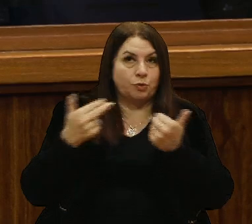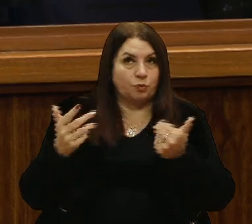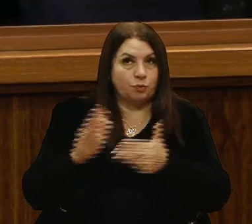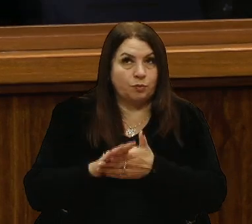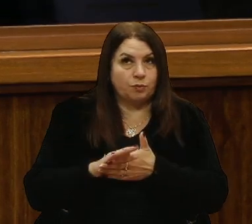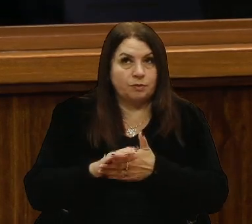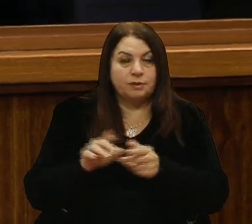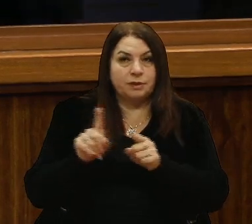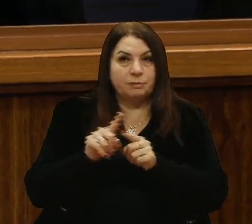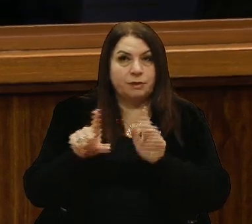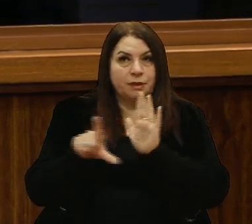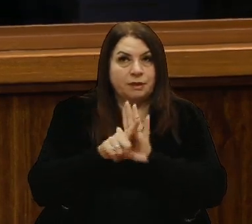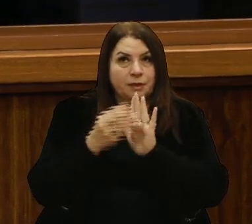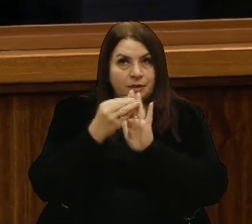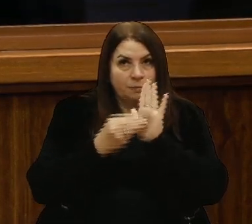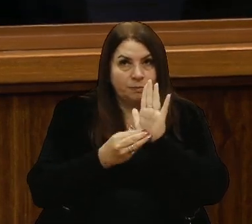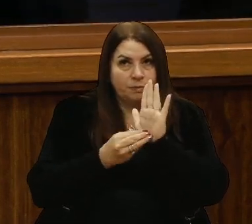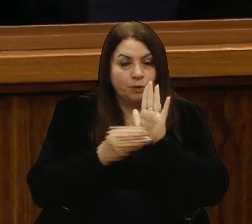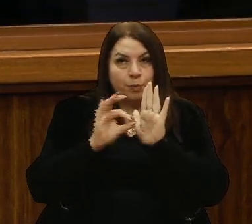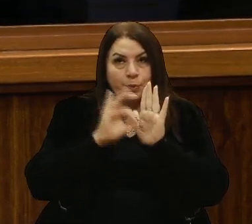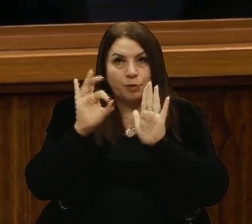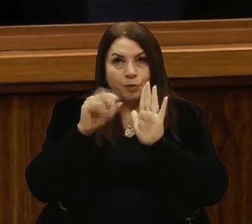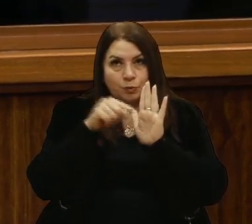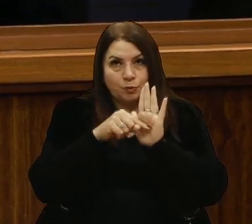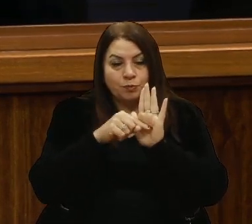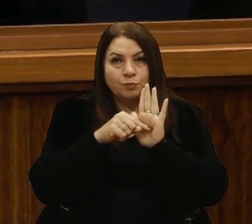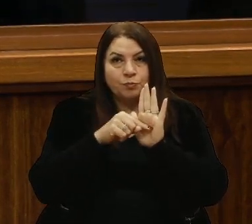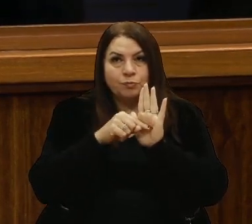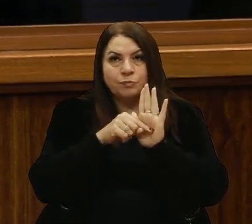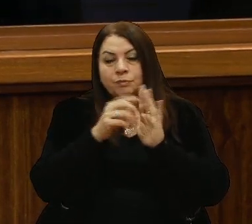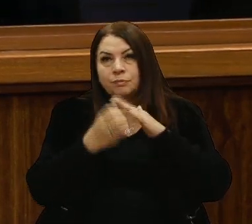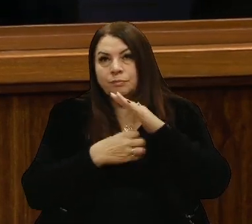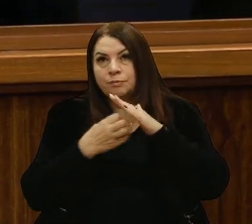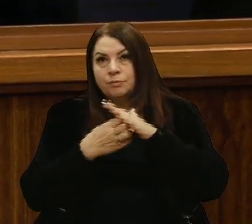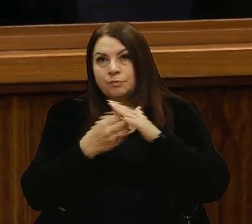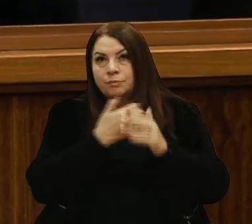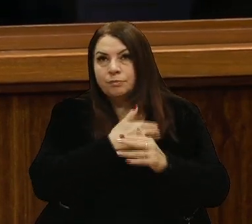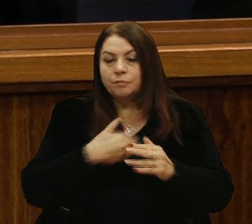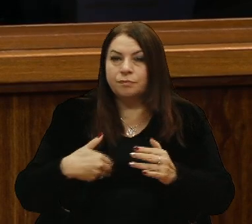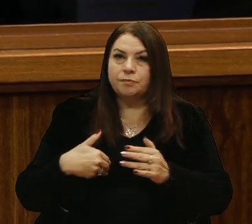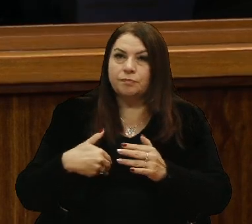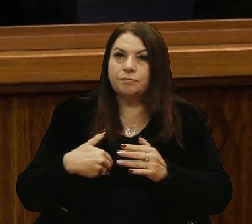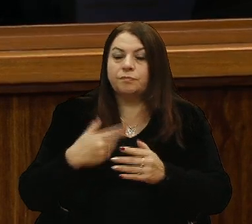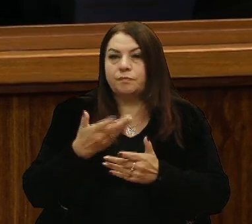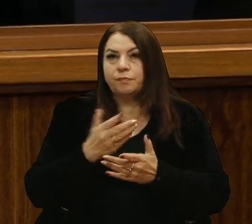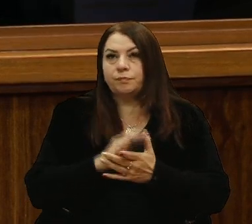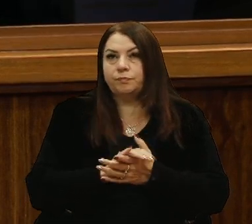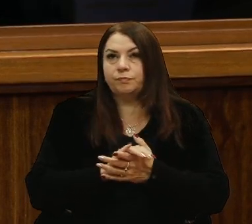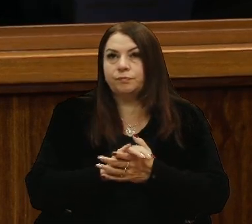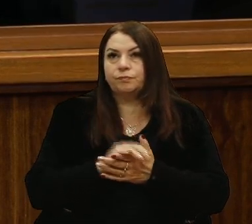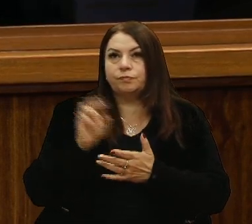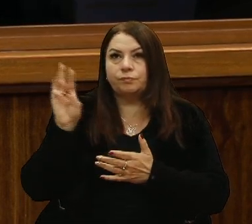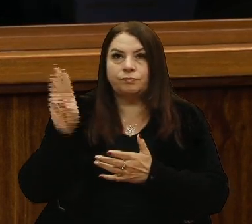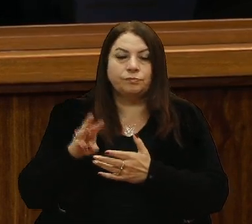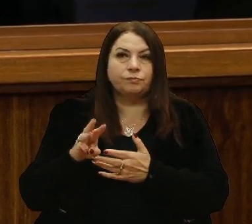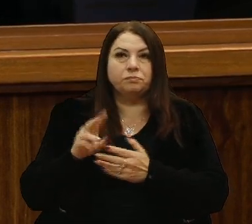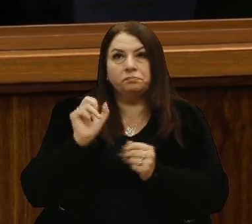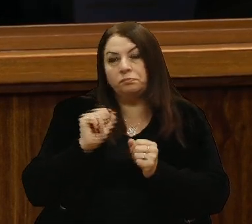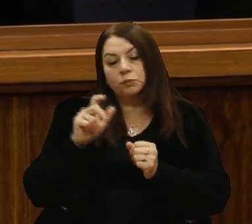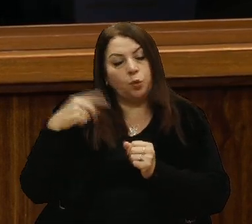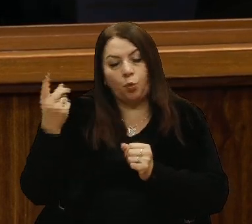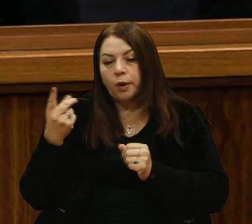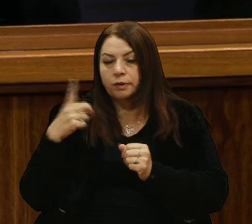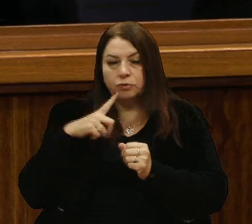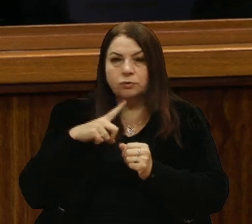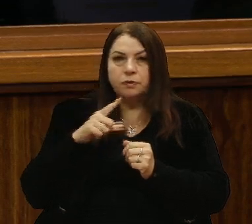A lei previa um percentual para a empresa pública, no caso, a Visat, poderia ser outra, se